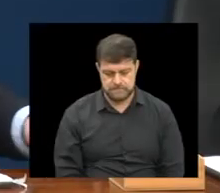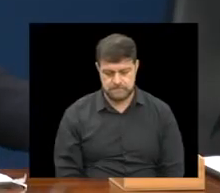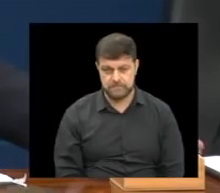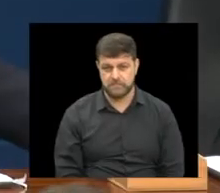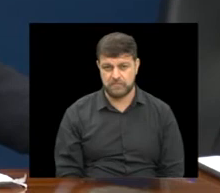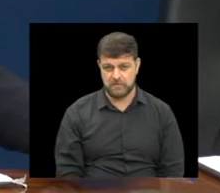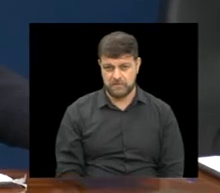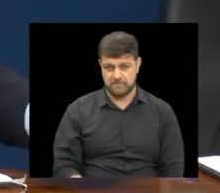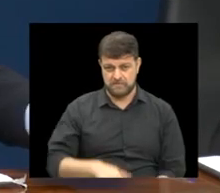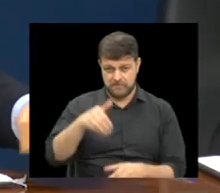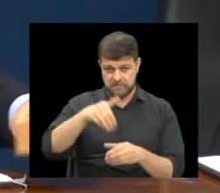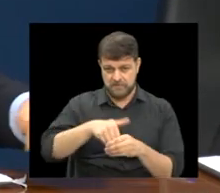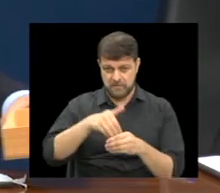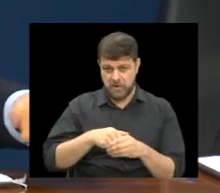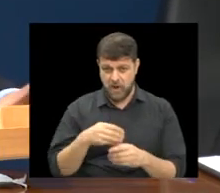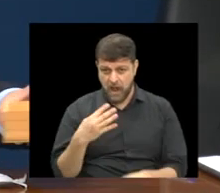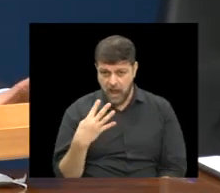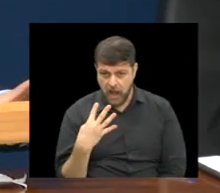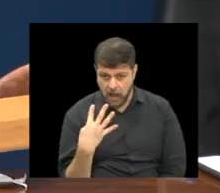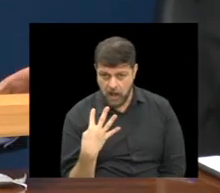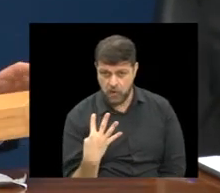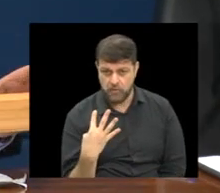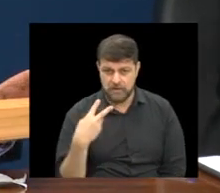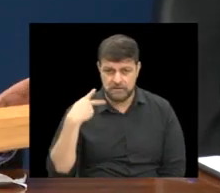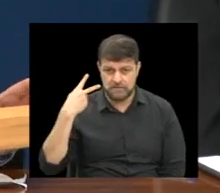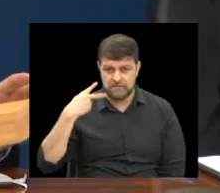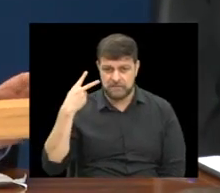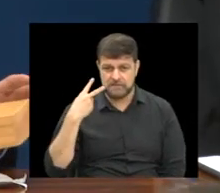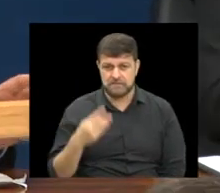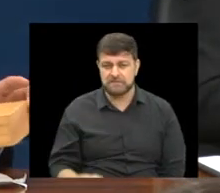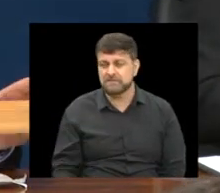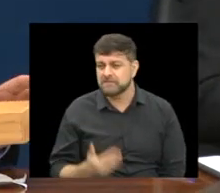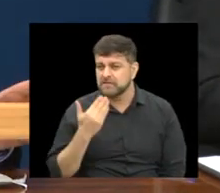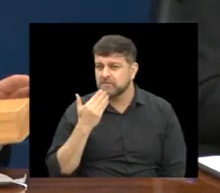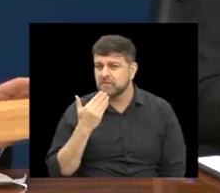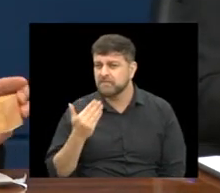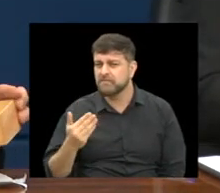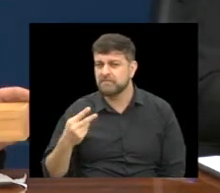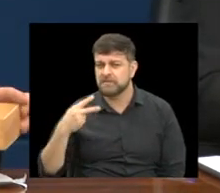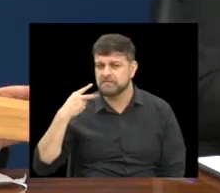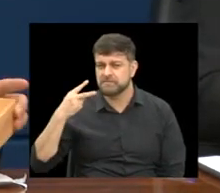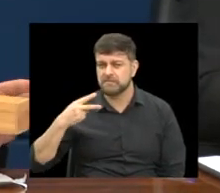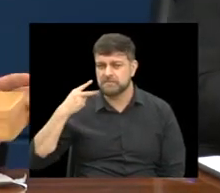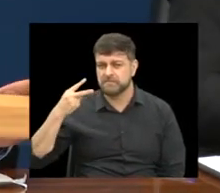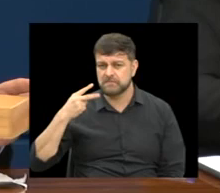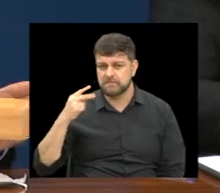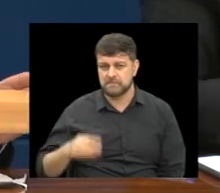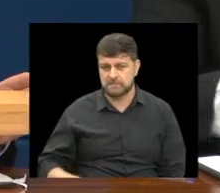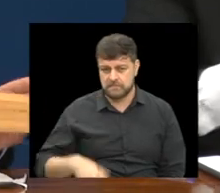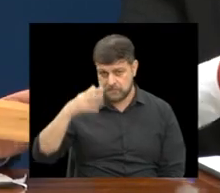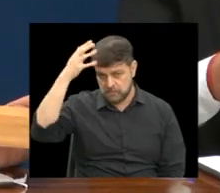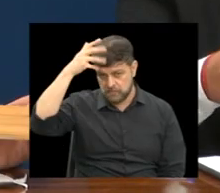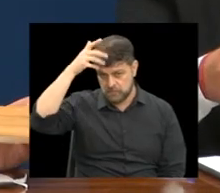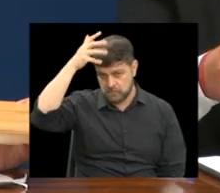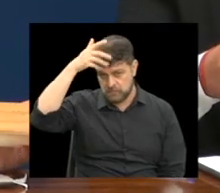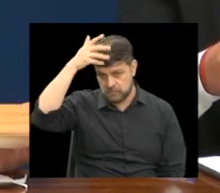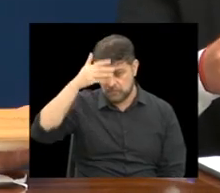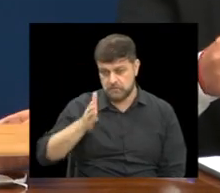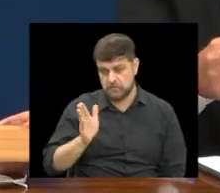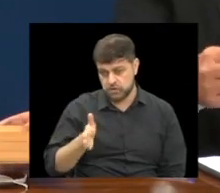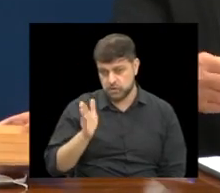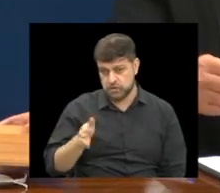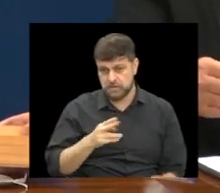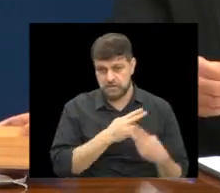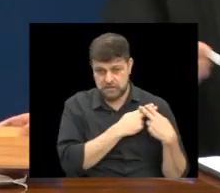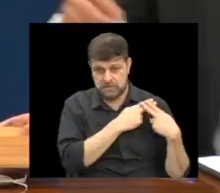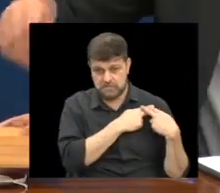Nós sortearemos mais 4, então. Eu solicito o vereador Rodrigo da Farmadic que